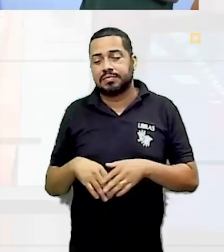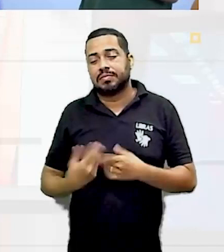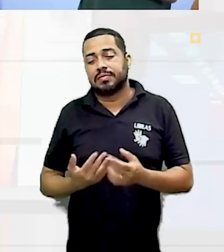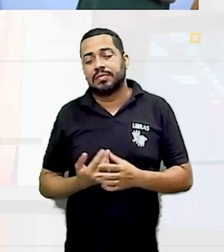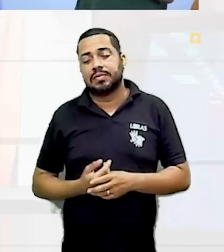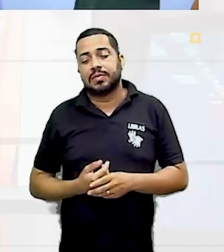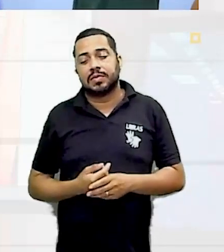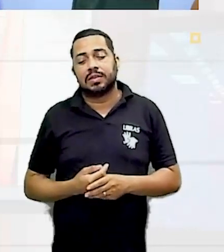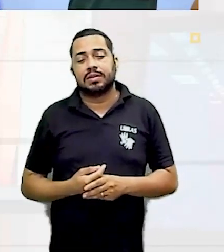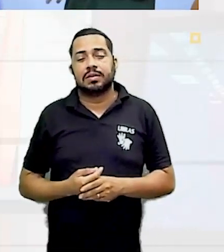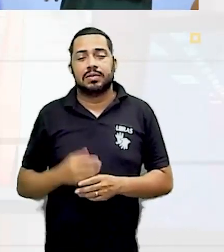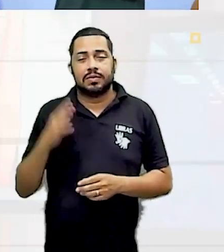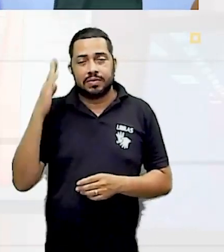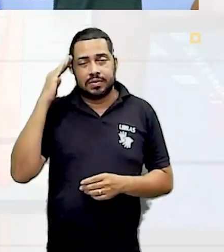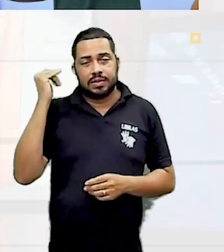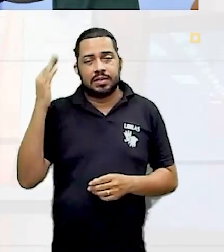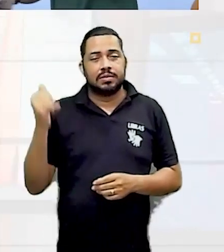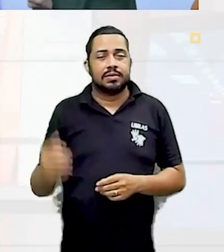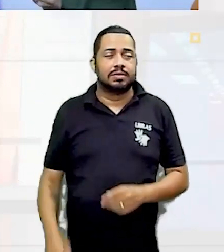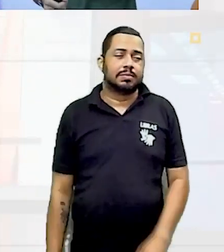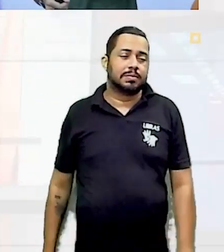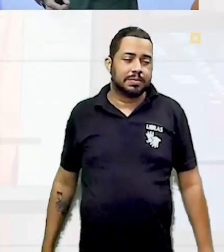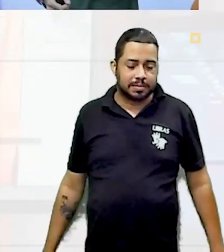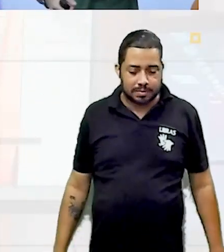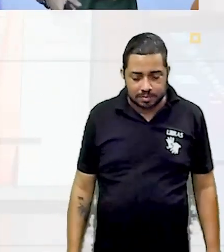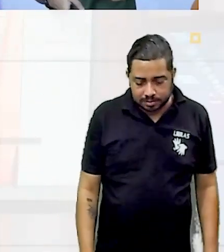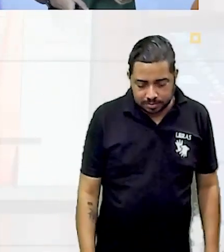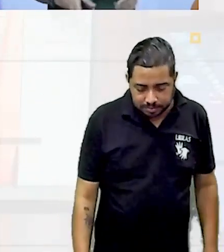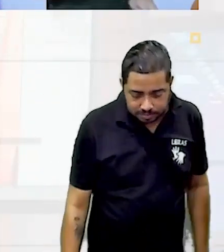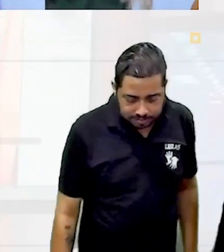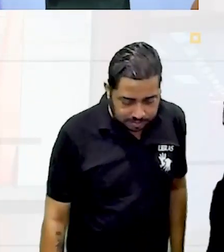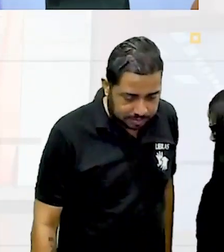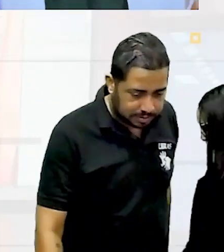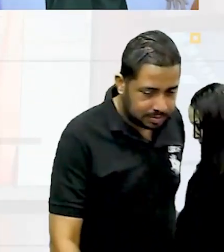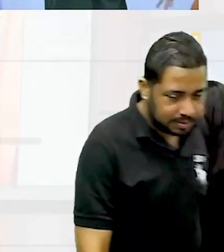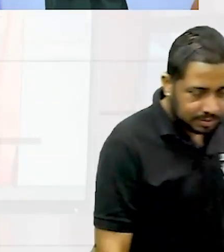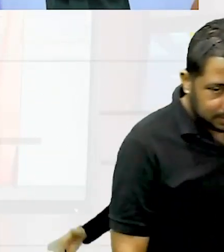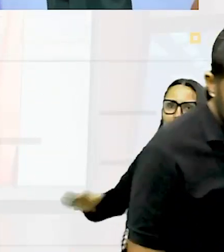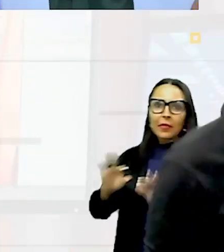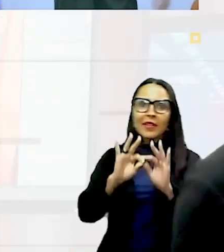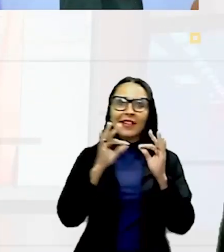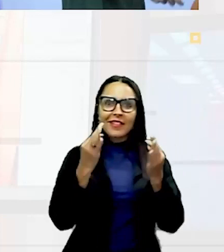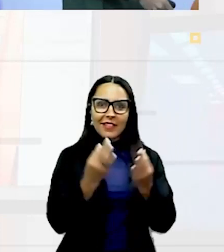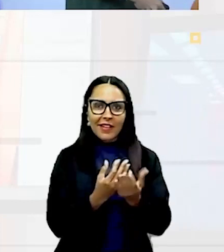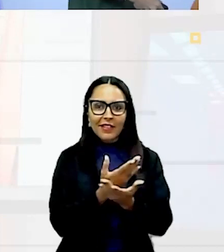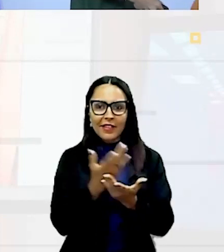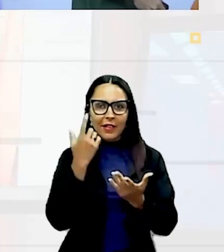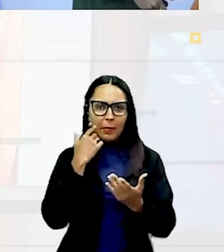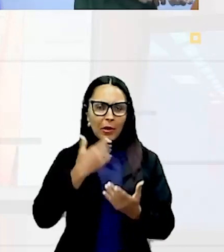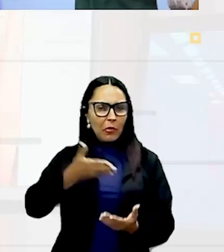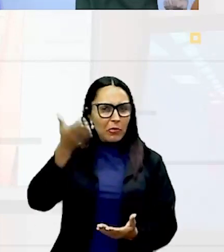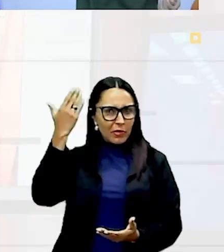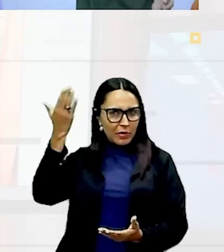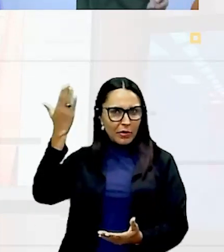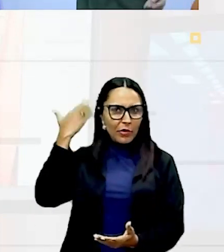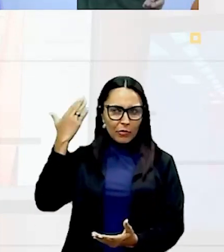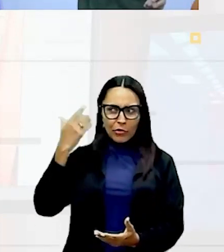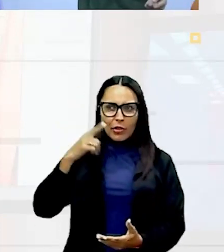bem. A fama dele foi dada por causa disso, por causa dessa familiaridade com os desenhos antigos que tinham